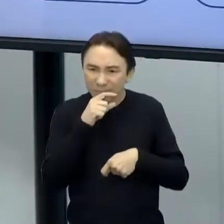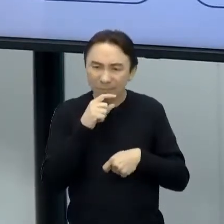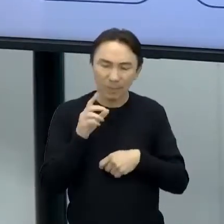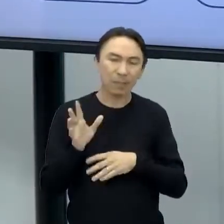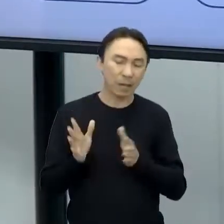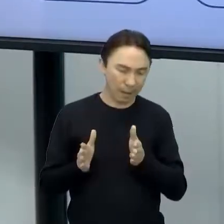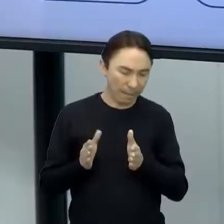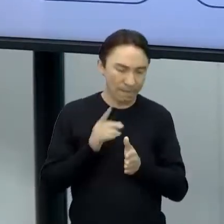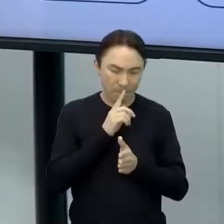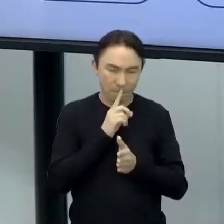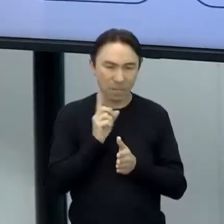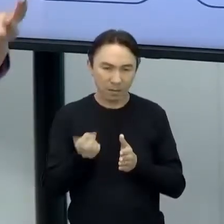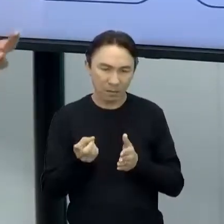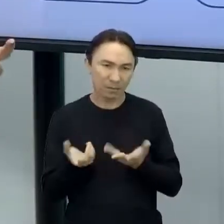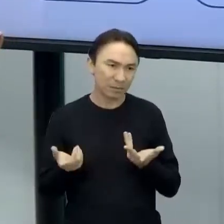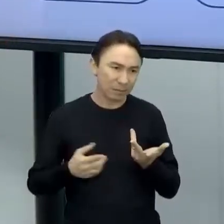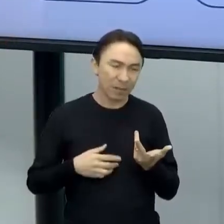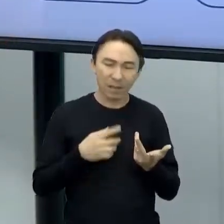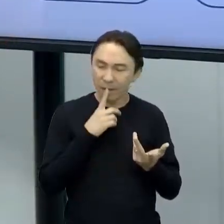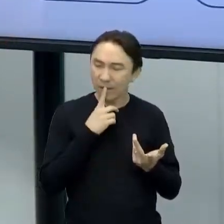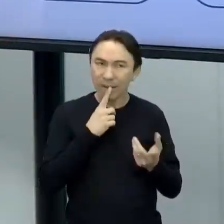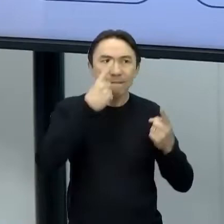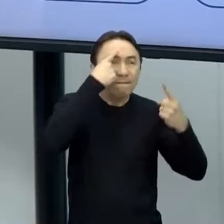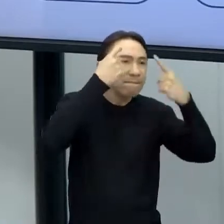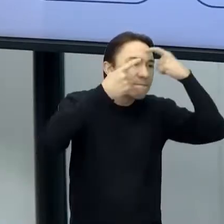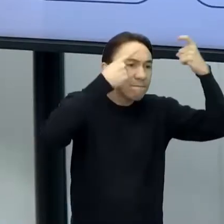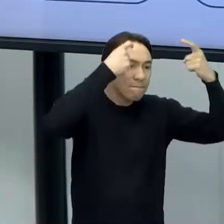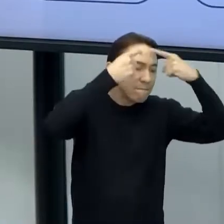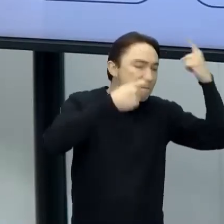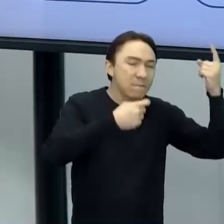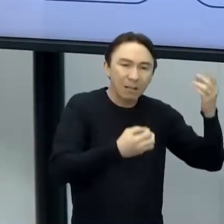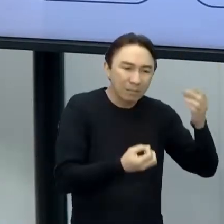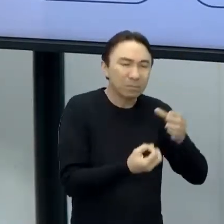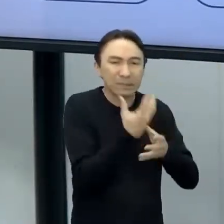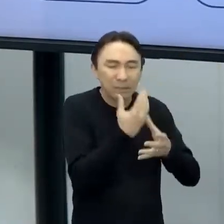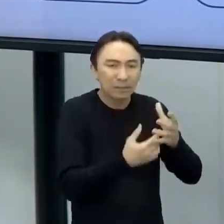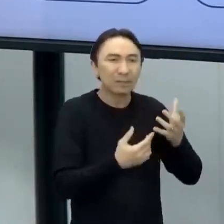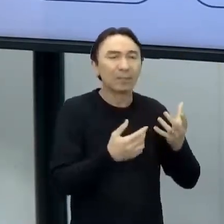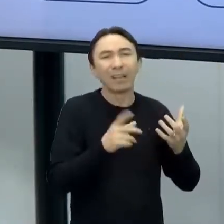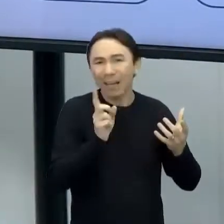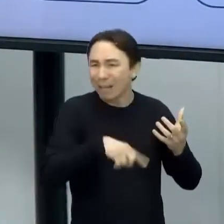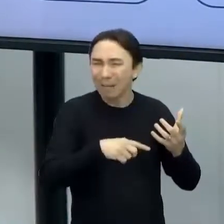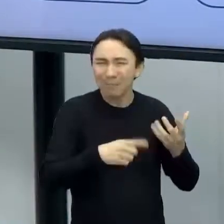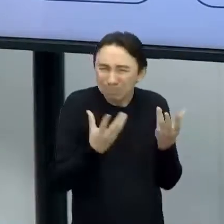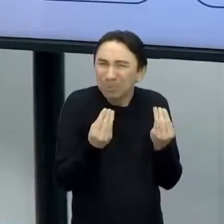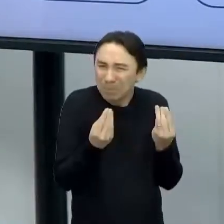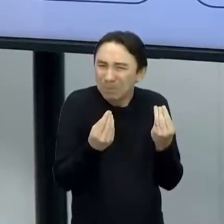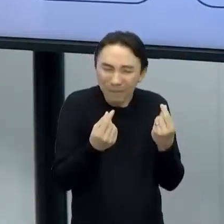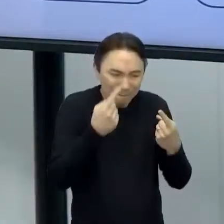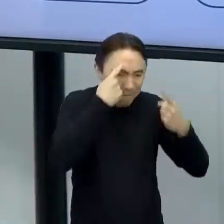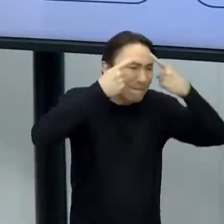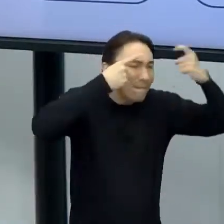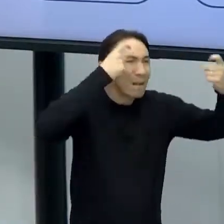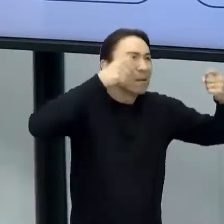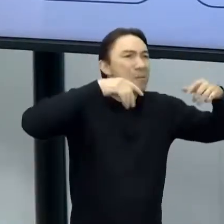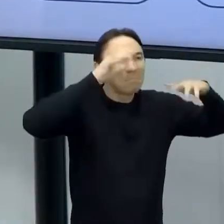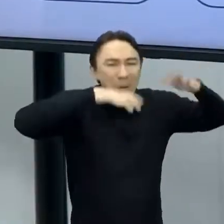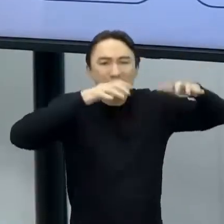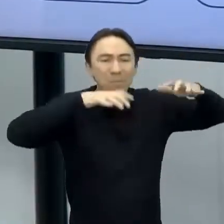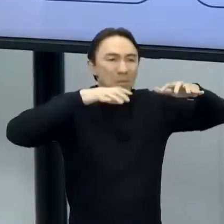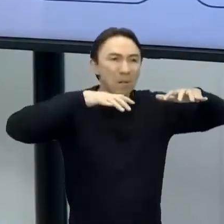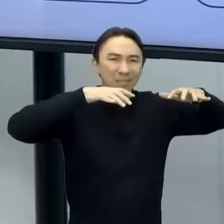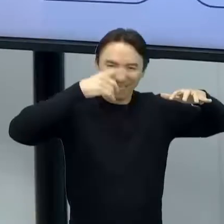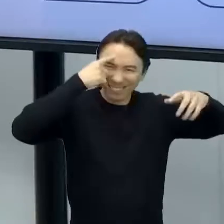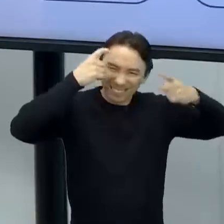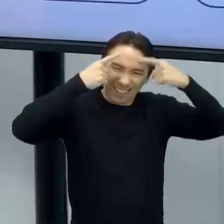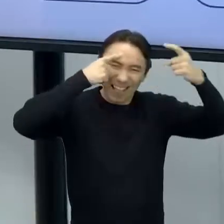assim, na verdade, criar ideias. E se criar ideias é a partir de uma chuva de ideias, do brainstorm